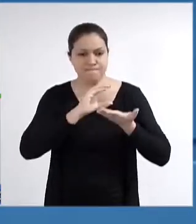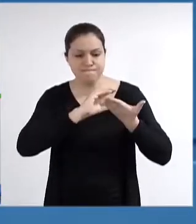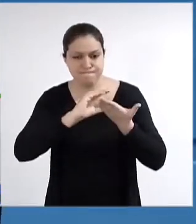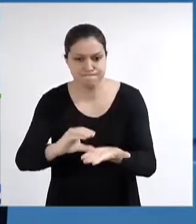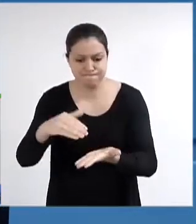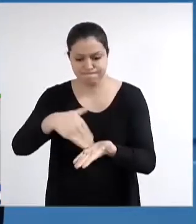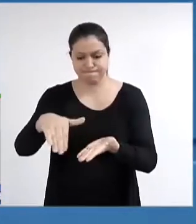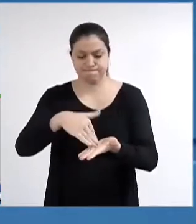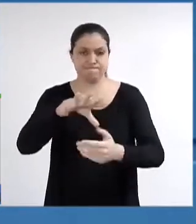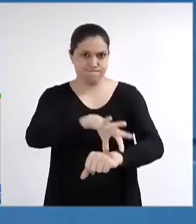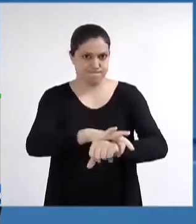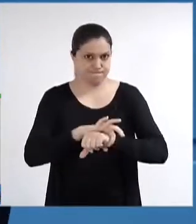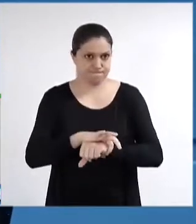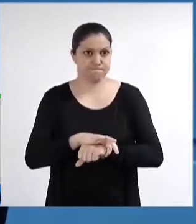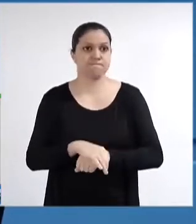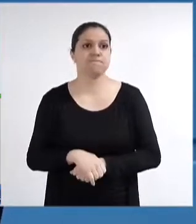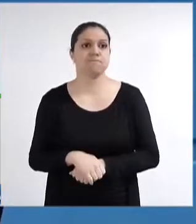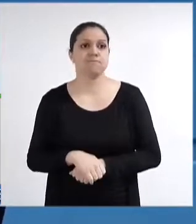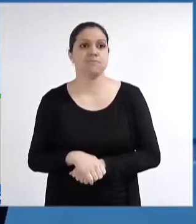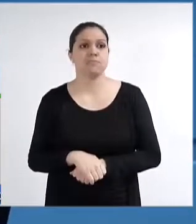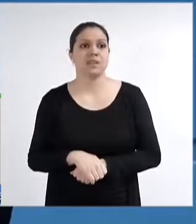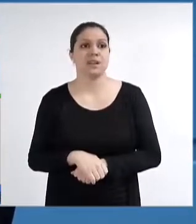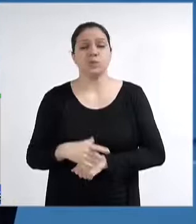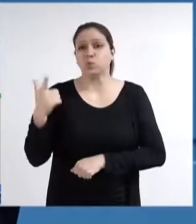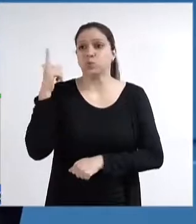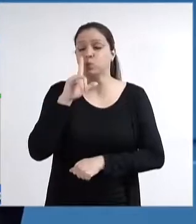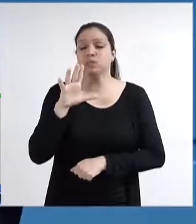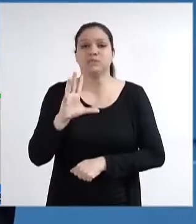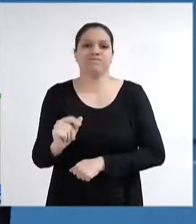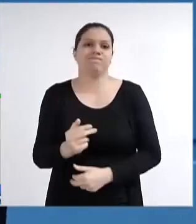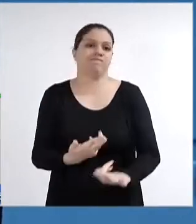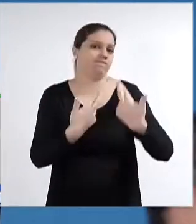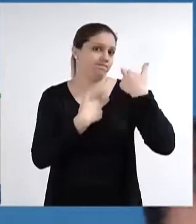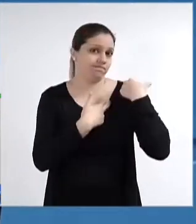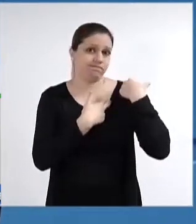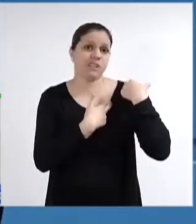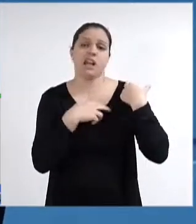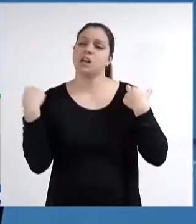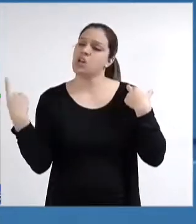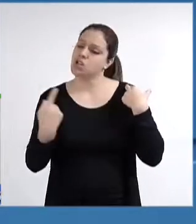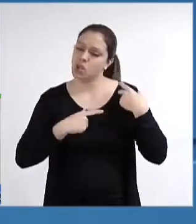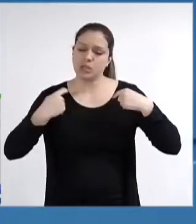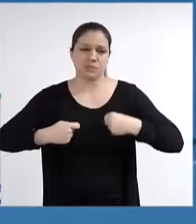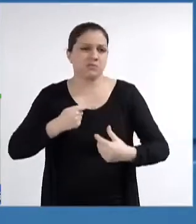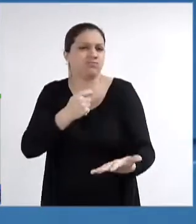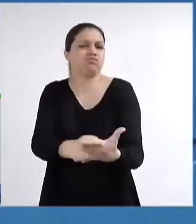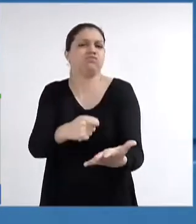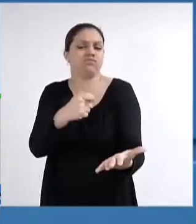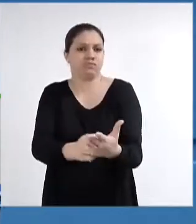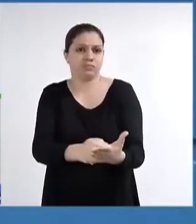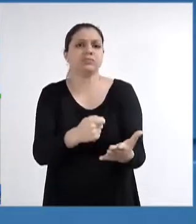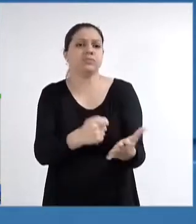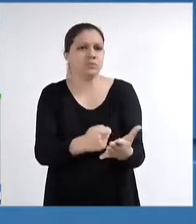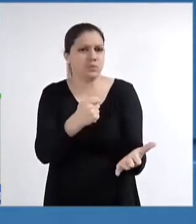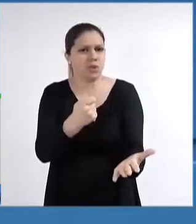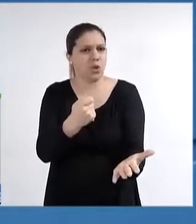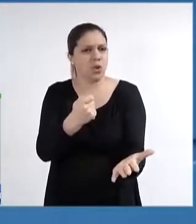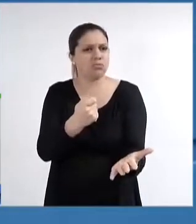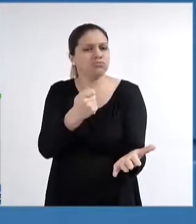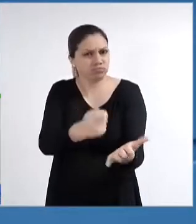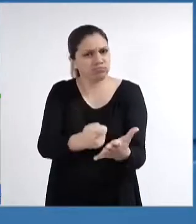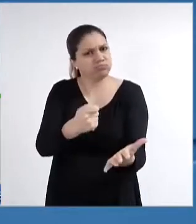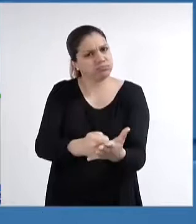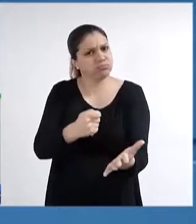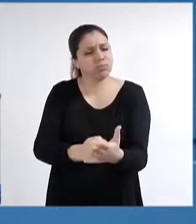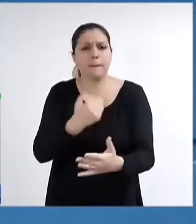de Segurança tem para poder assumir toda essa responsabilidade, nós temos que cobrar da União